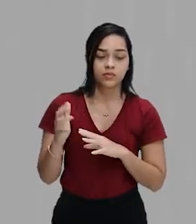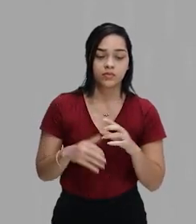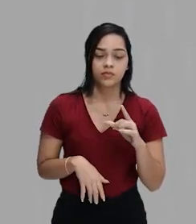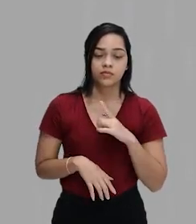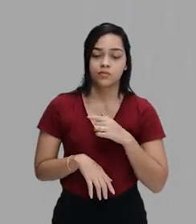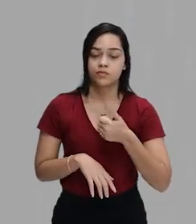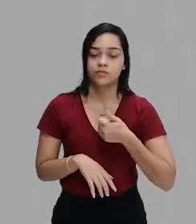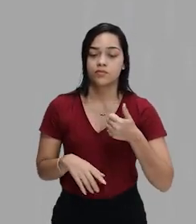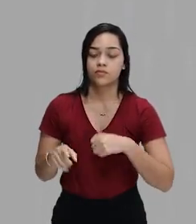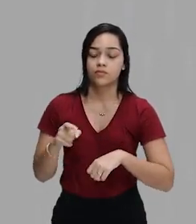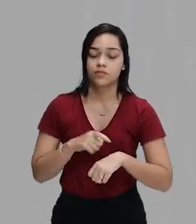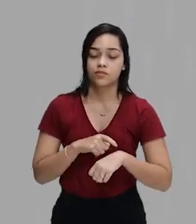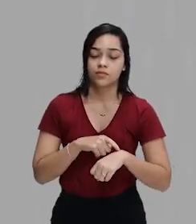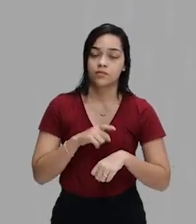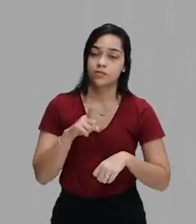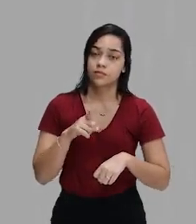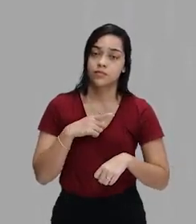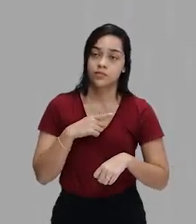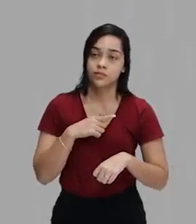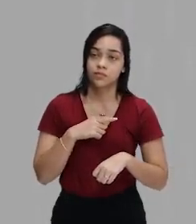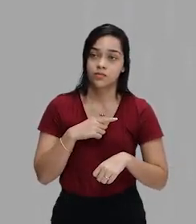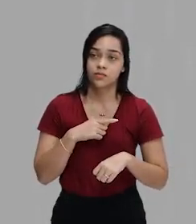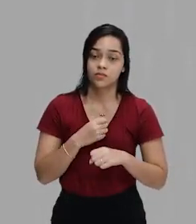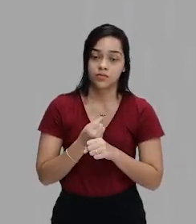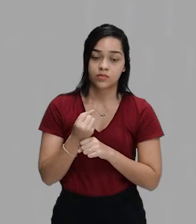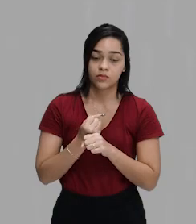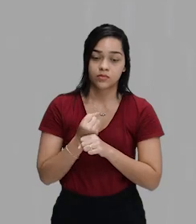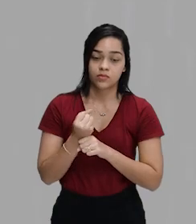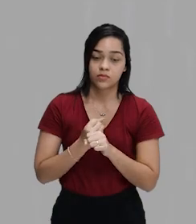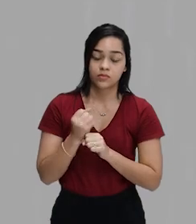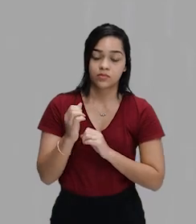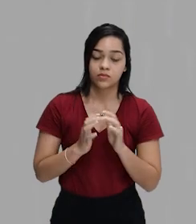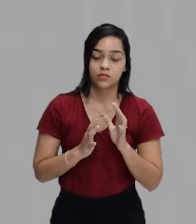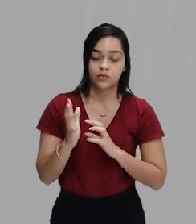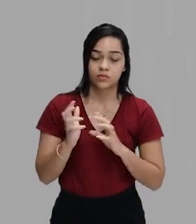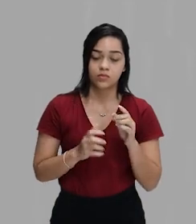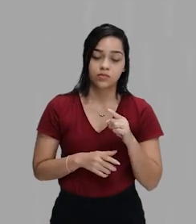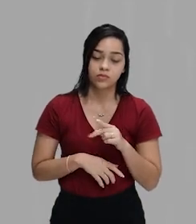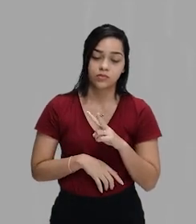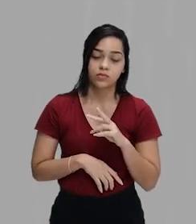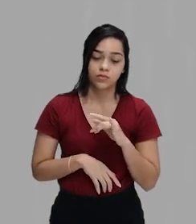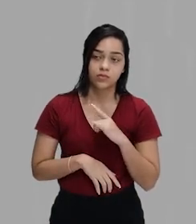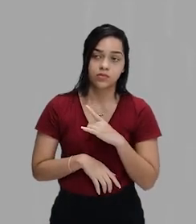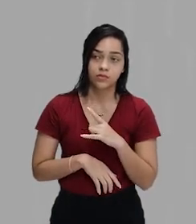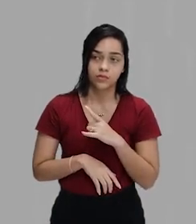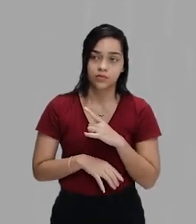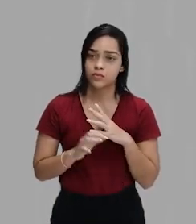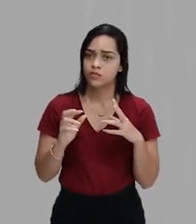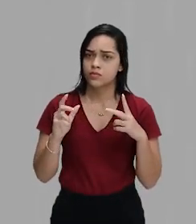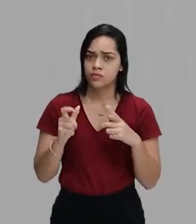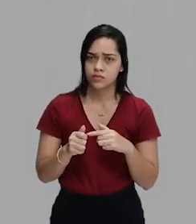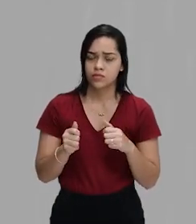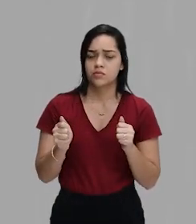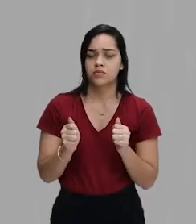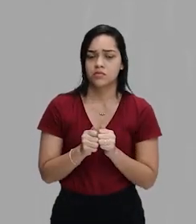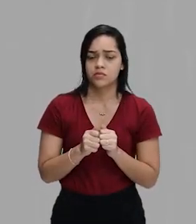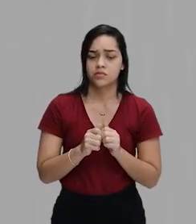que no primeiro momento, se você pega os primeiros anos da guerra, eles foram completamente favoráveis à